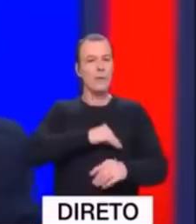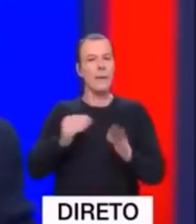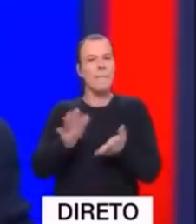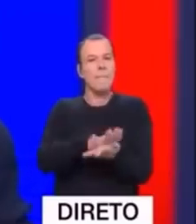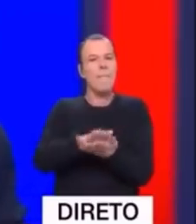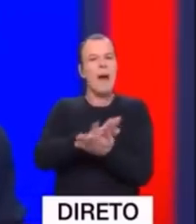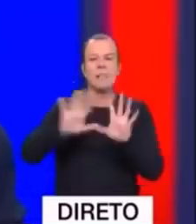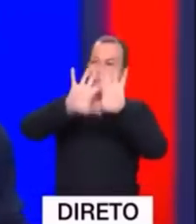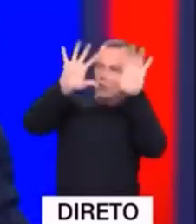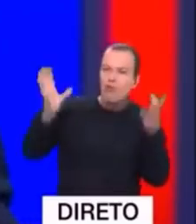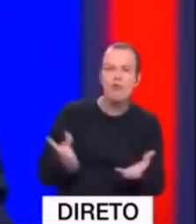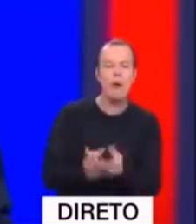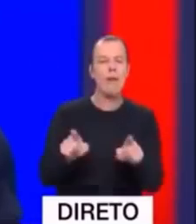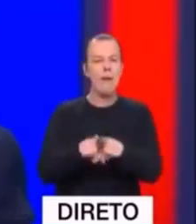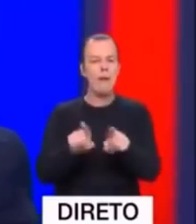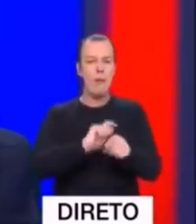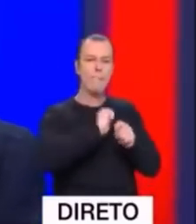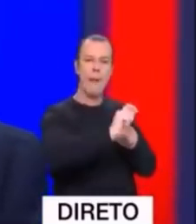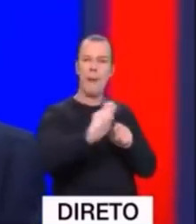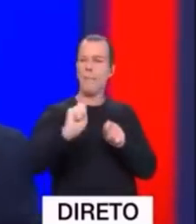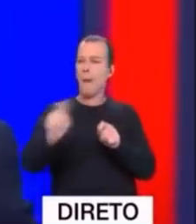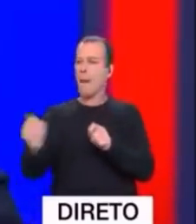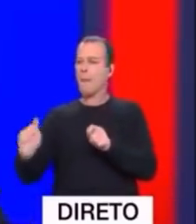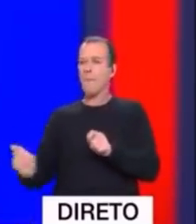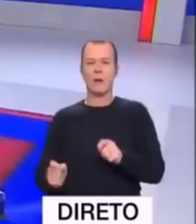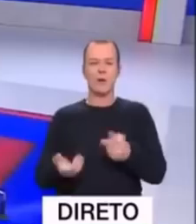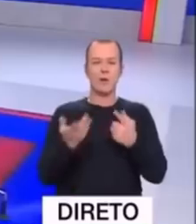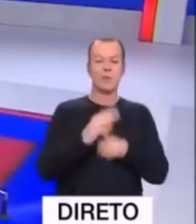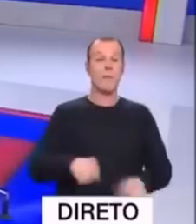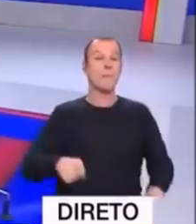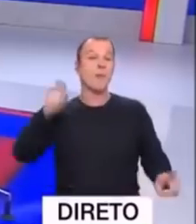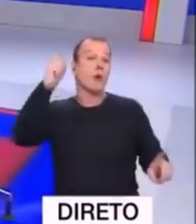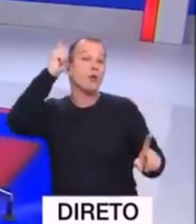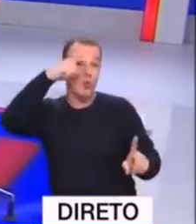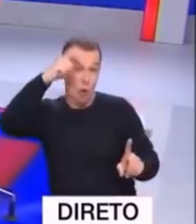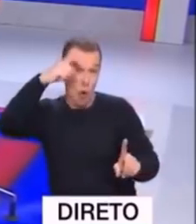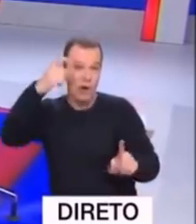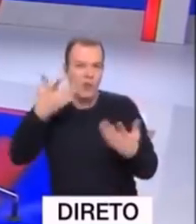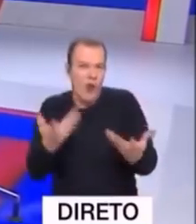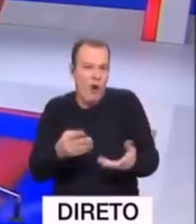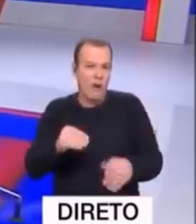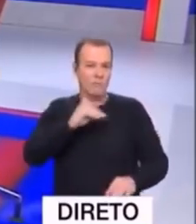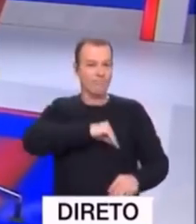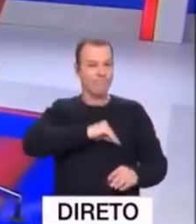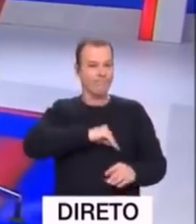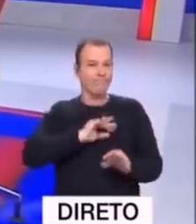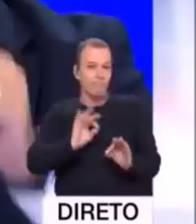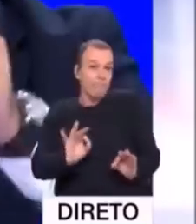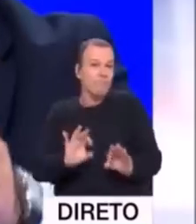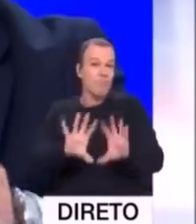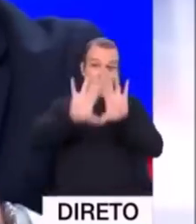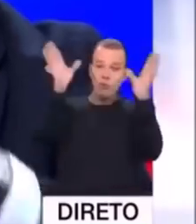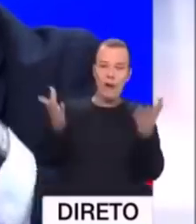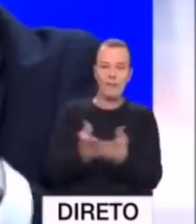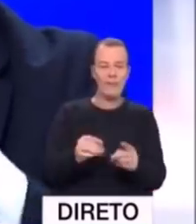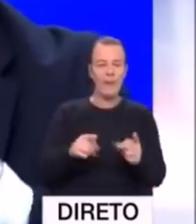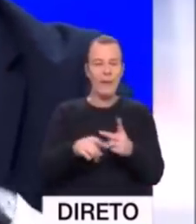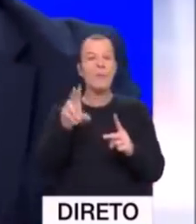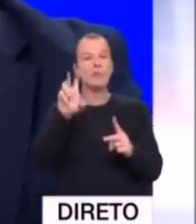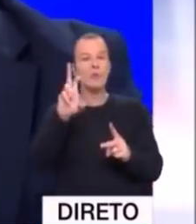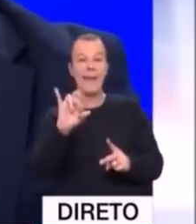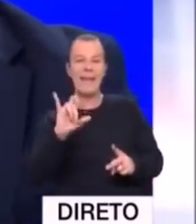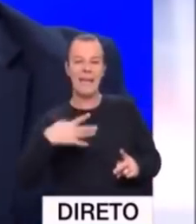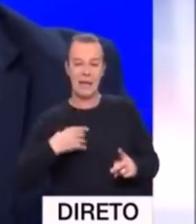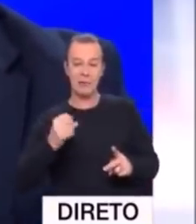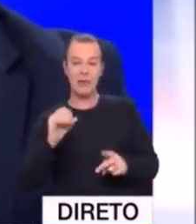que é uma espécie de pagar a toda a gente por exemplo o José Sócrates estaria agora a receber o seu rendimento básico Universal o Ricardo salgado teria